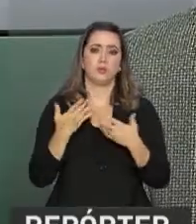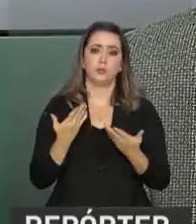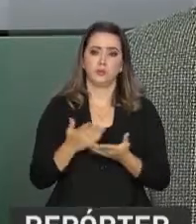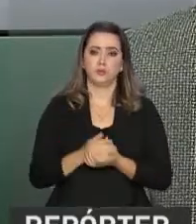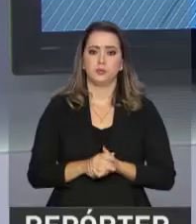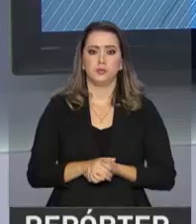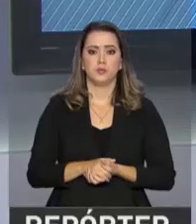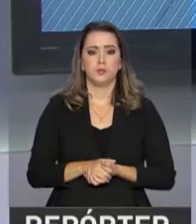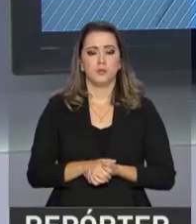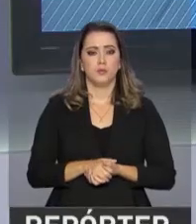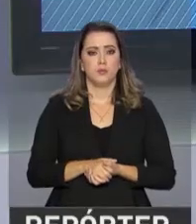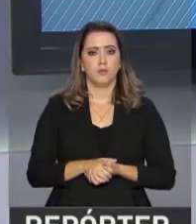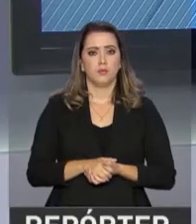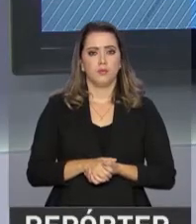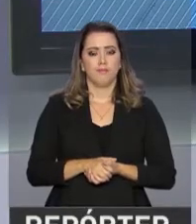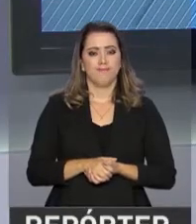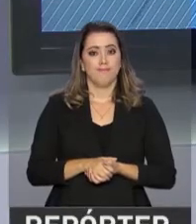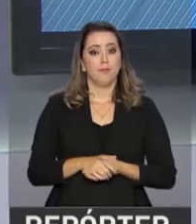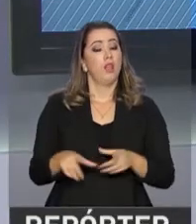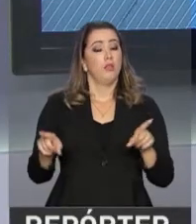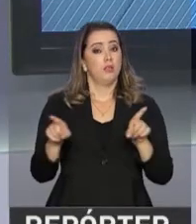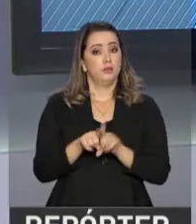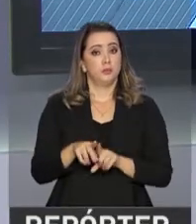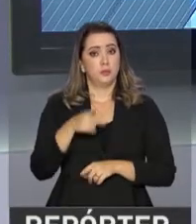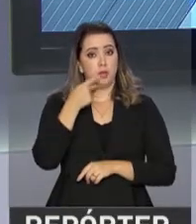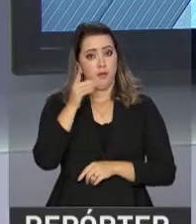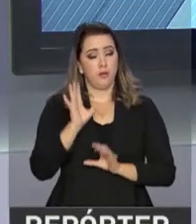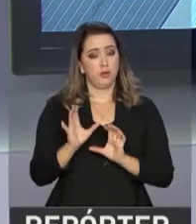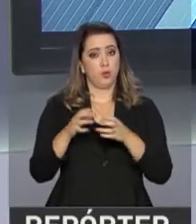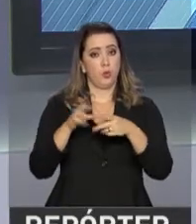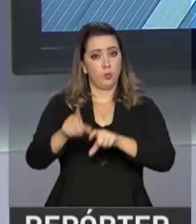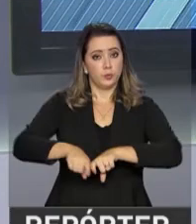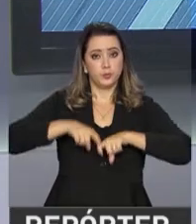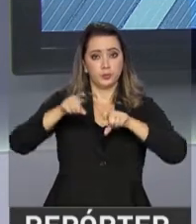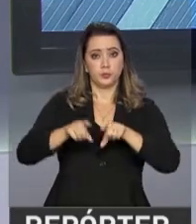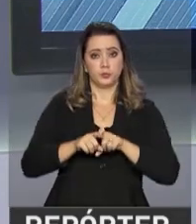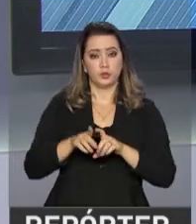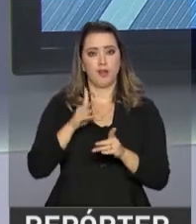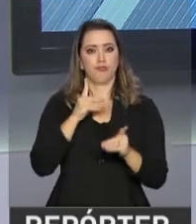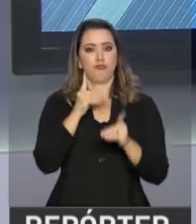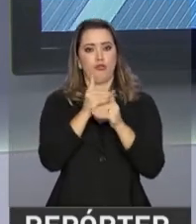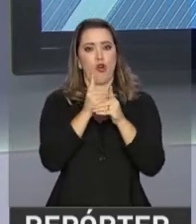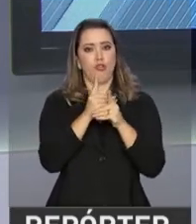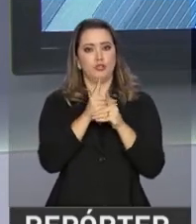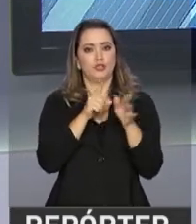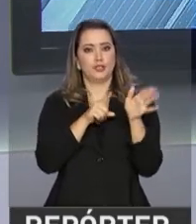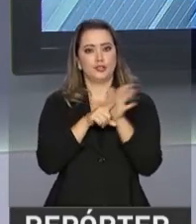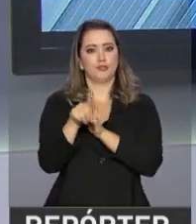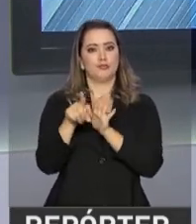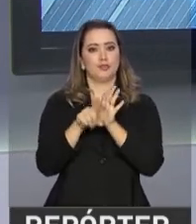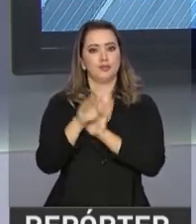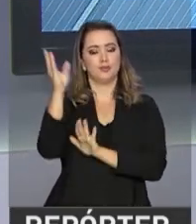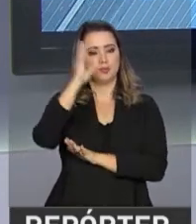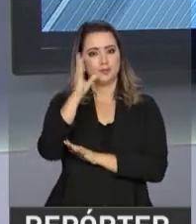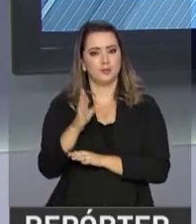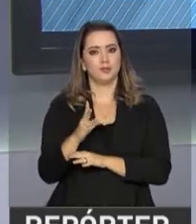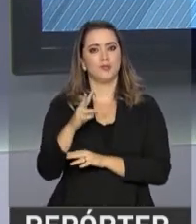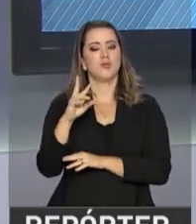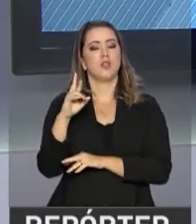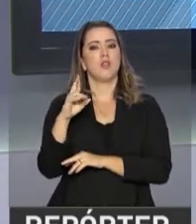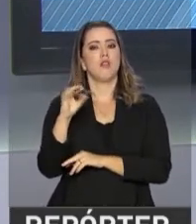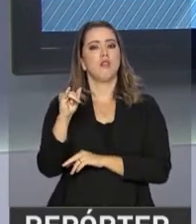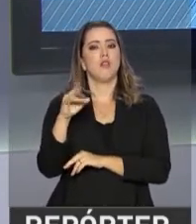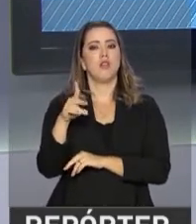negócios também ligado ao setor de agronegócios está uma descoberta feita por pesquisadores do brasil reino unido